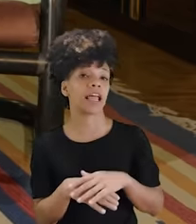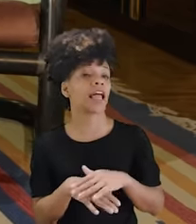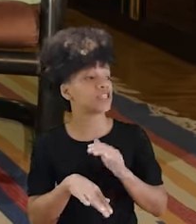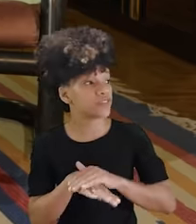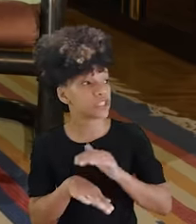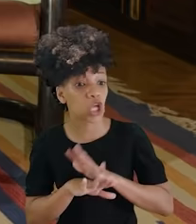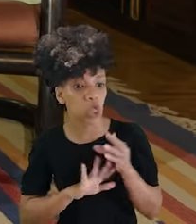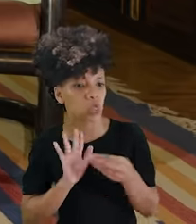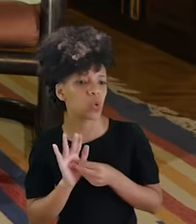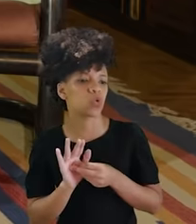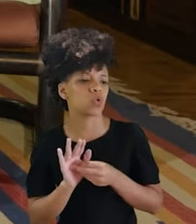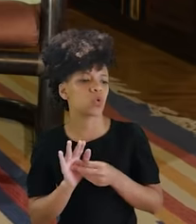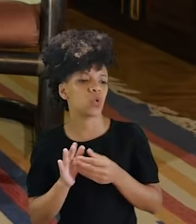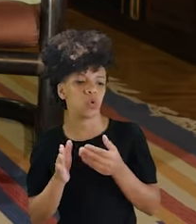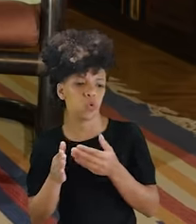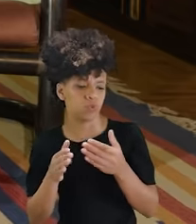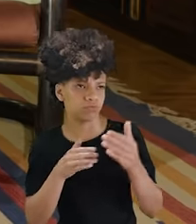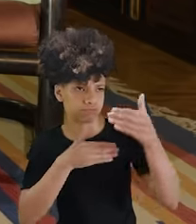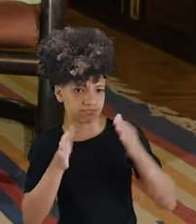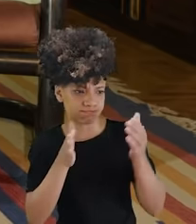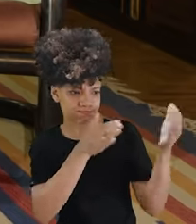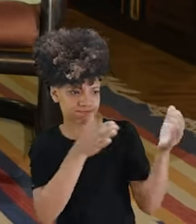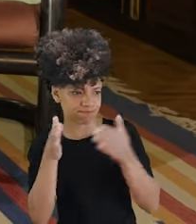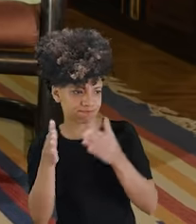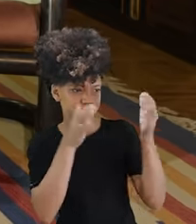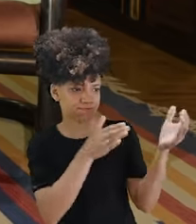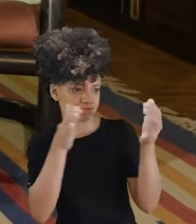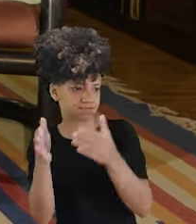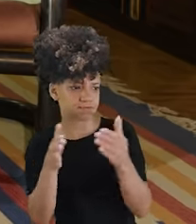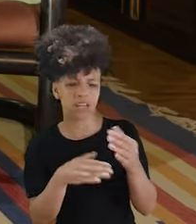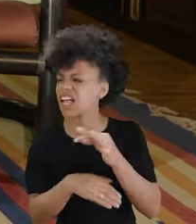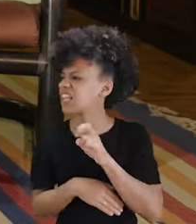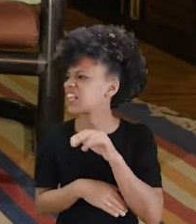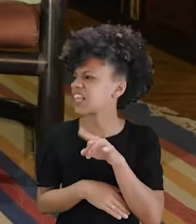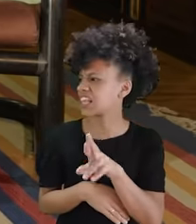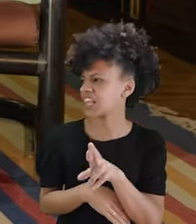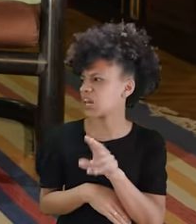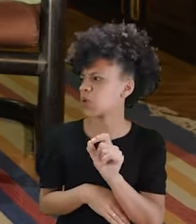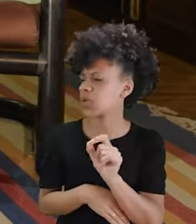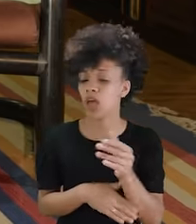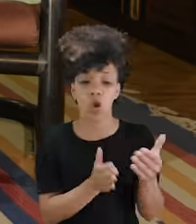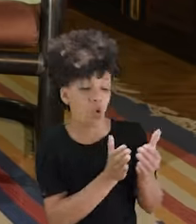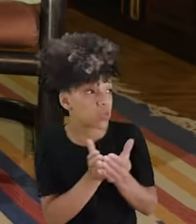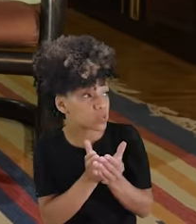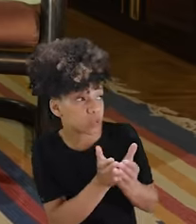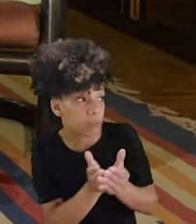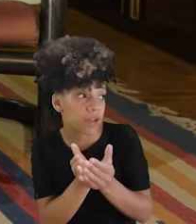emergência são os barquinhos que o Titanic não teve suficiente inclusive